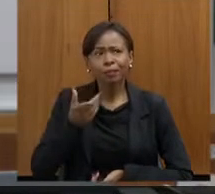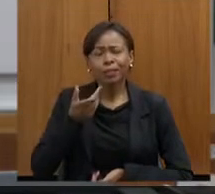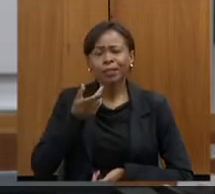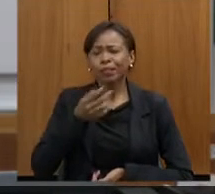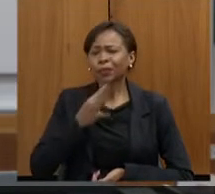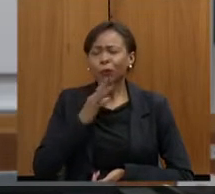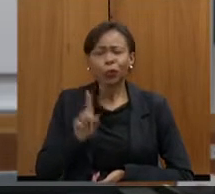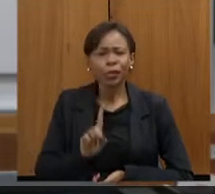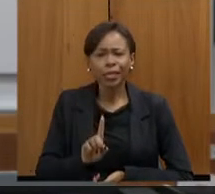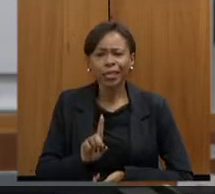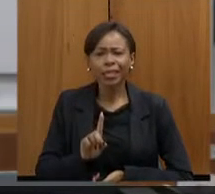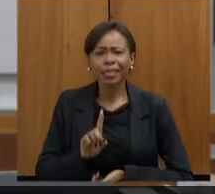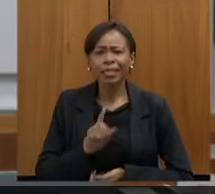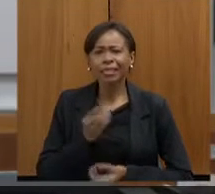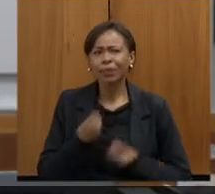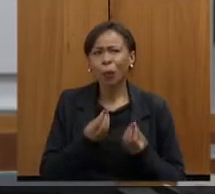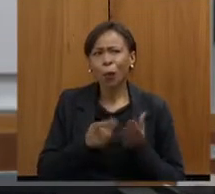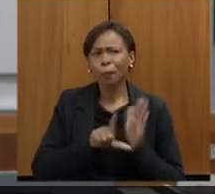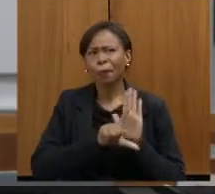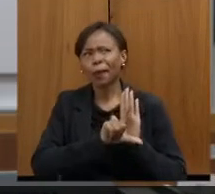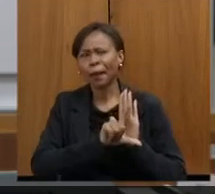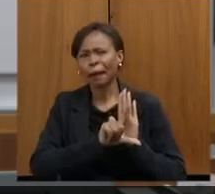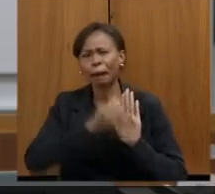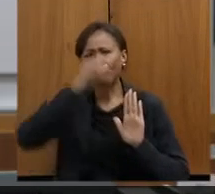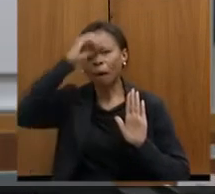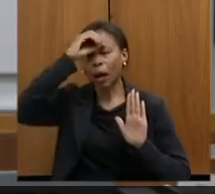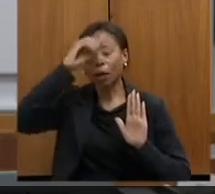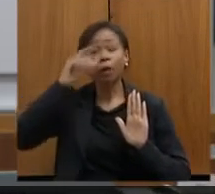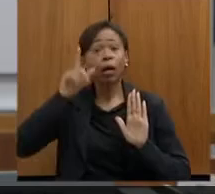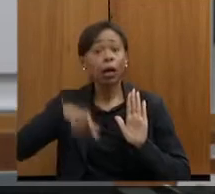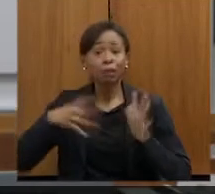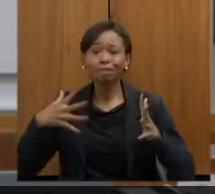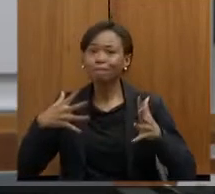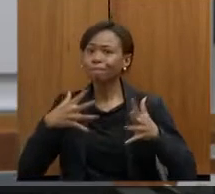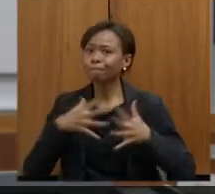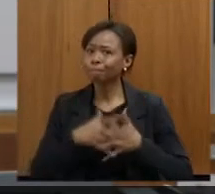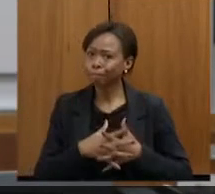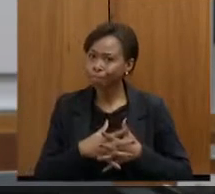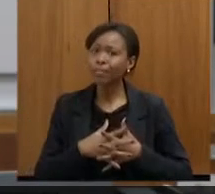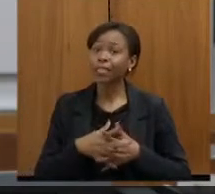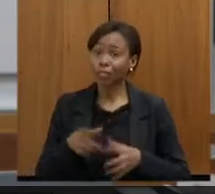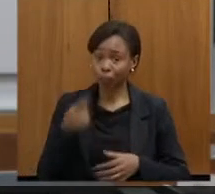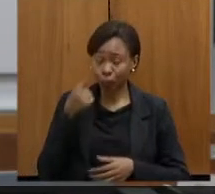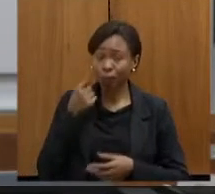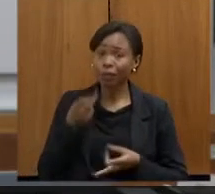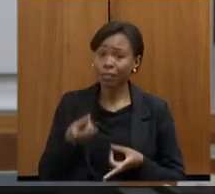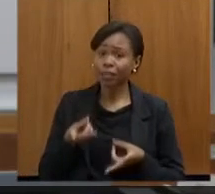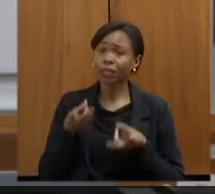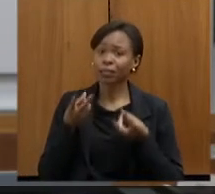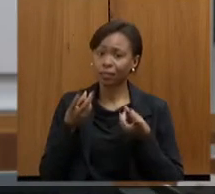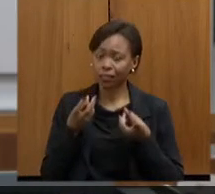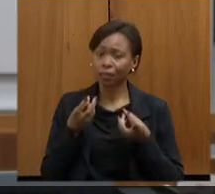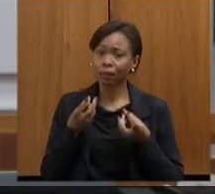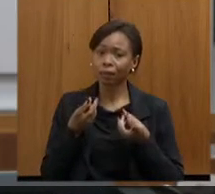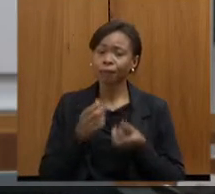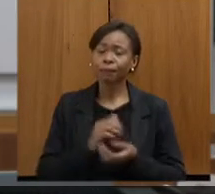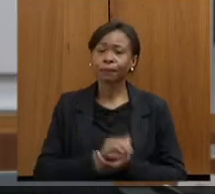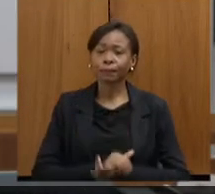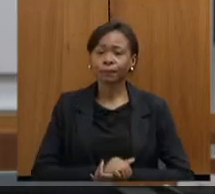do processo, da lei, é um grande entrave que a gente vê no dia a dia na execução dos processos.